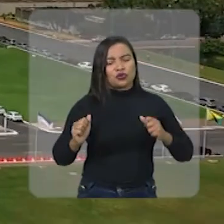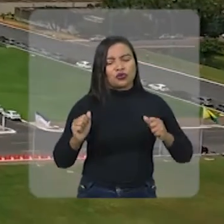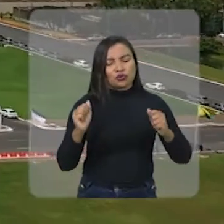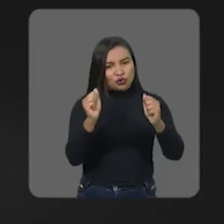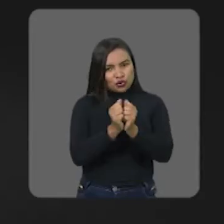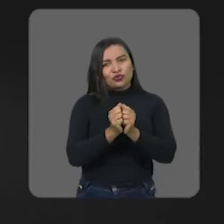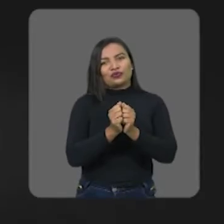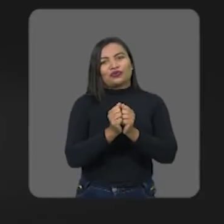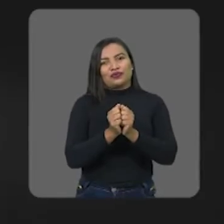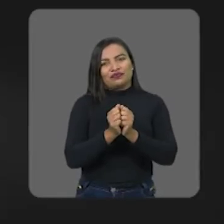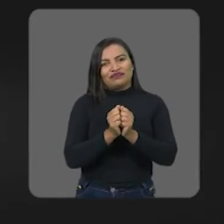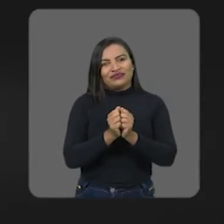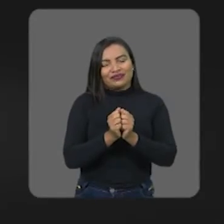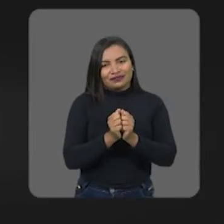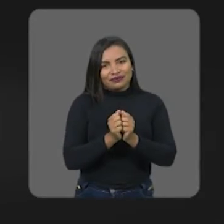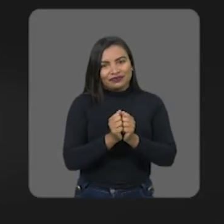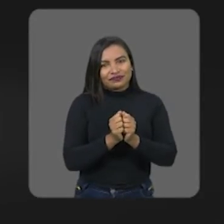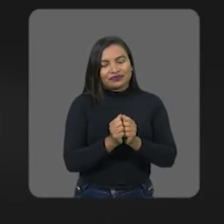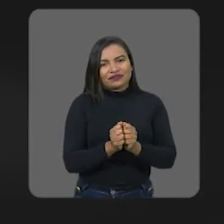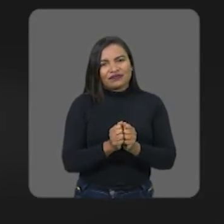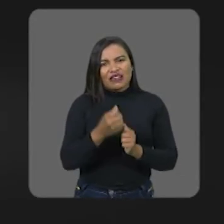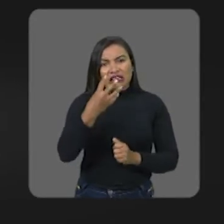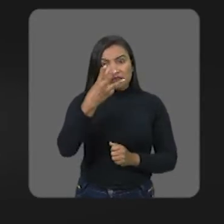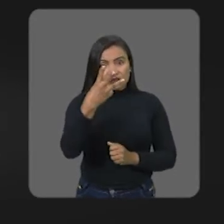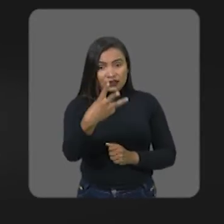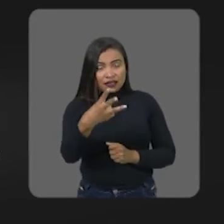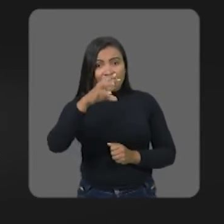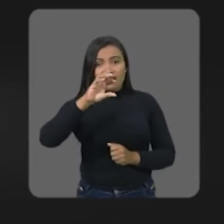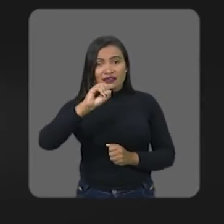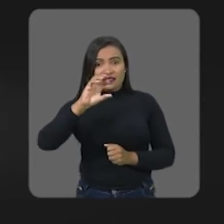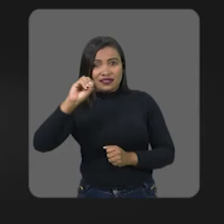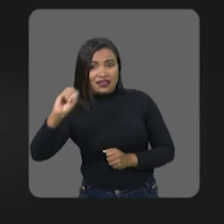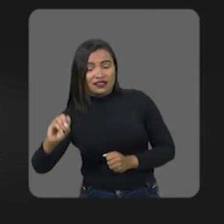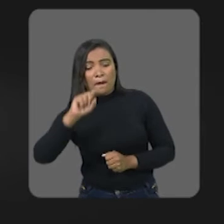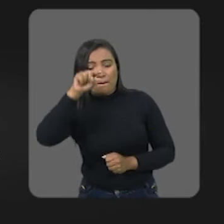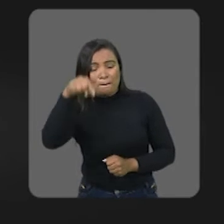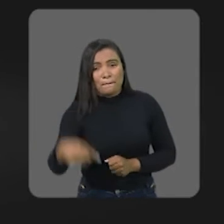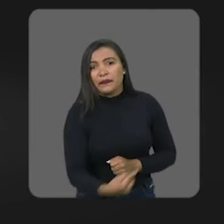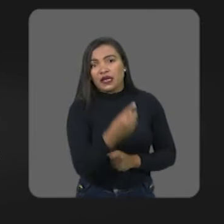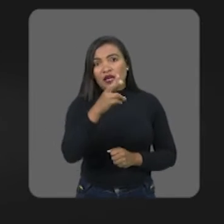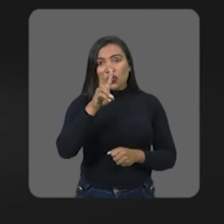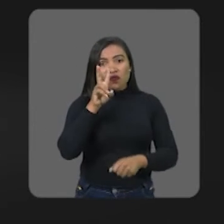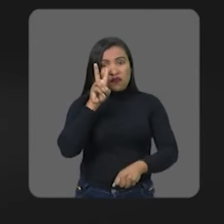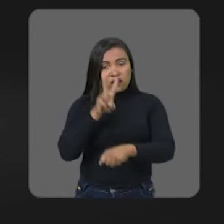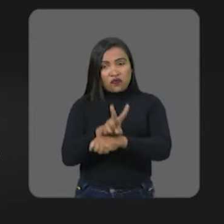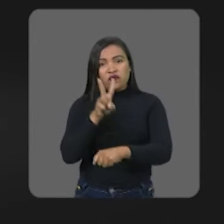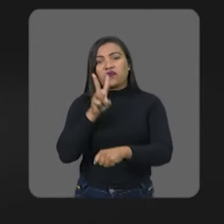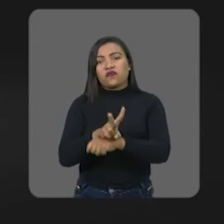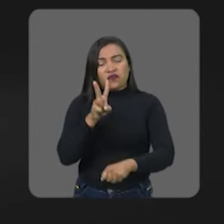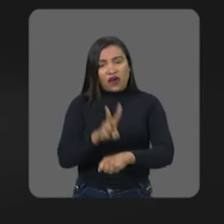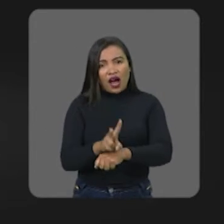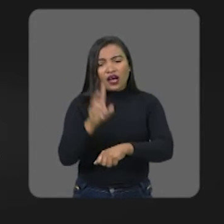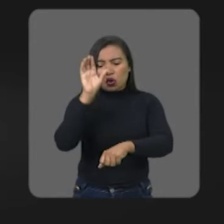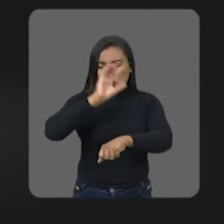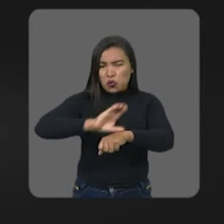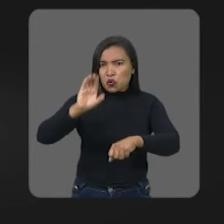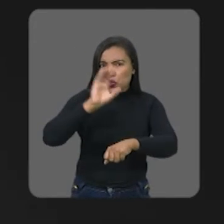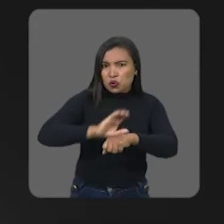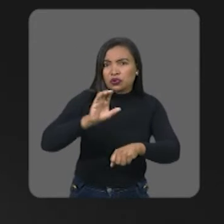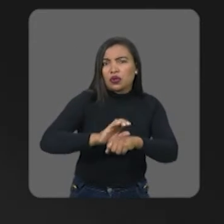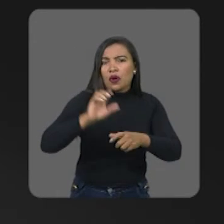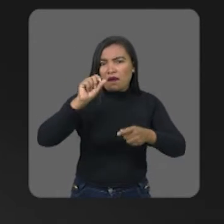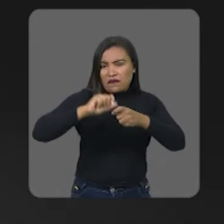Brasil. 300 mil vagas. 5 cursos especialmente idealizados para os